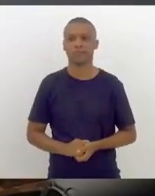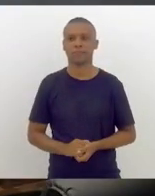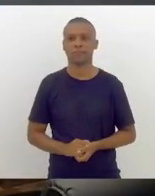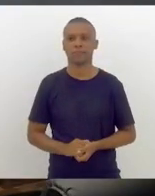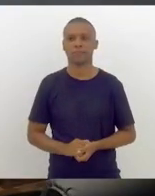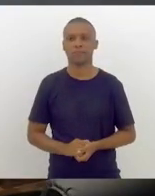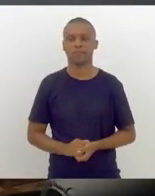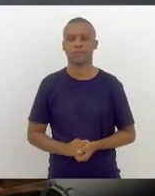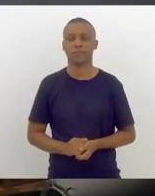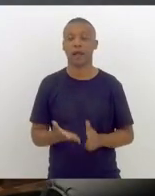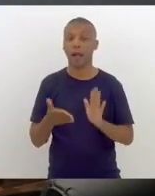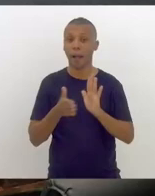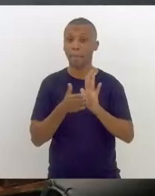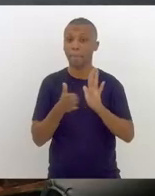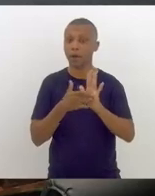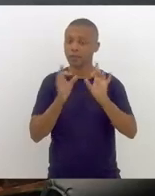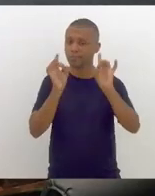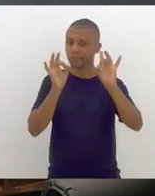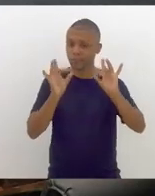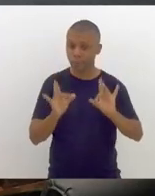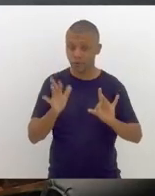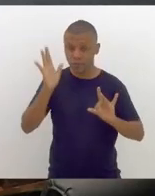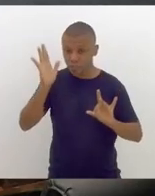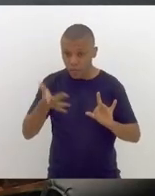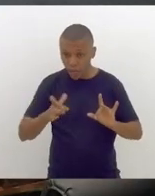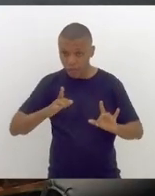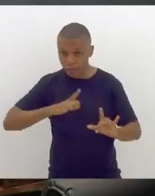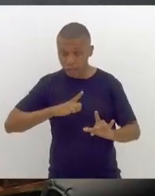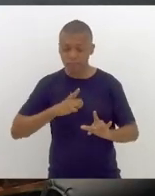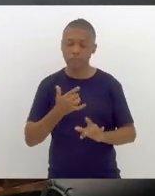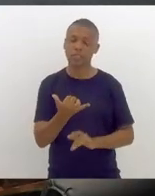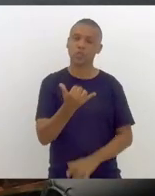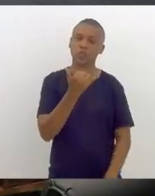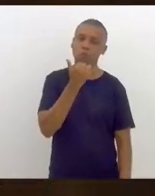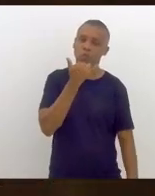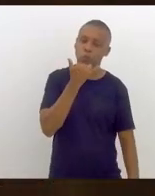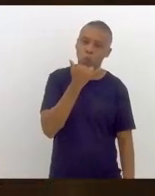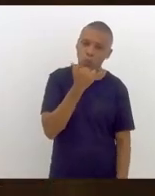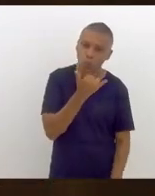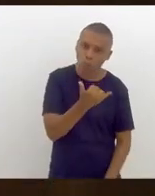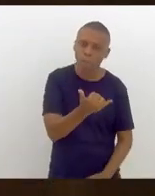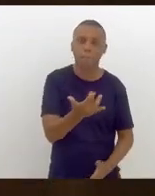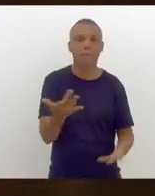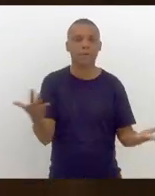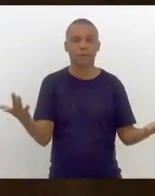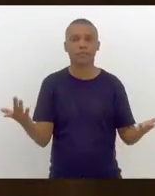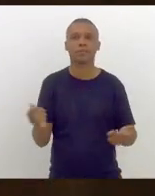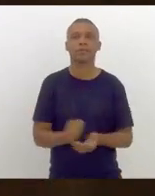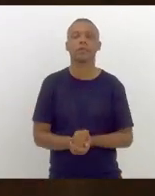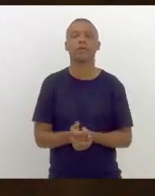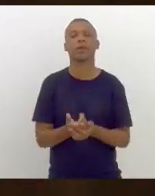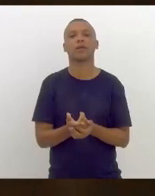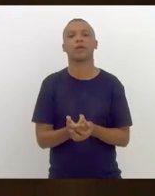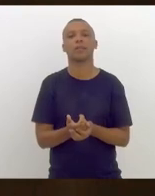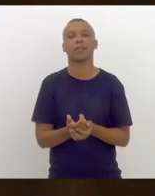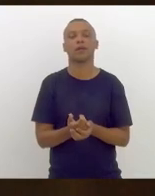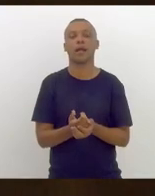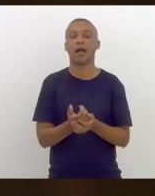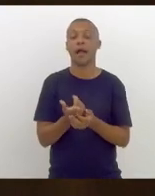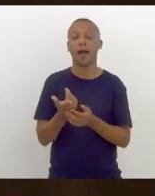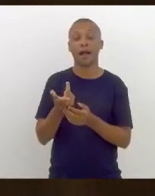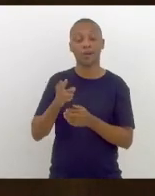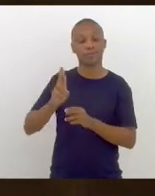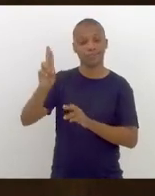da pauta extraordinária já há então desculpe então eu peço desculpas a benção operadora